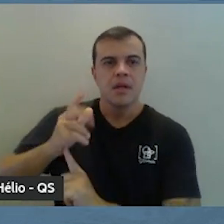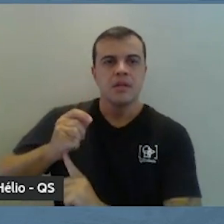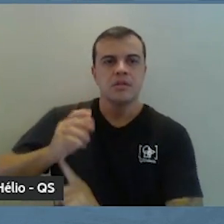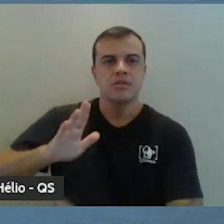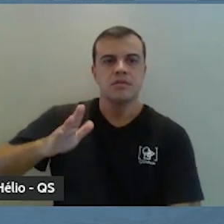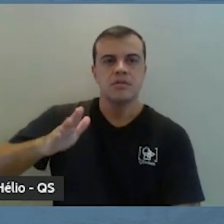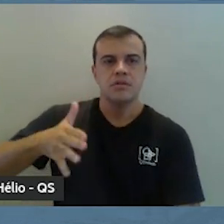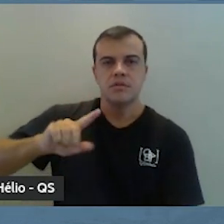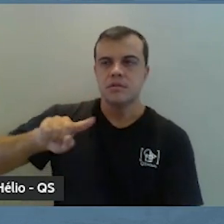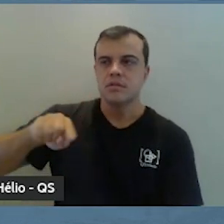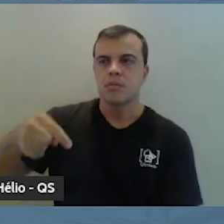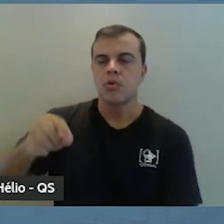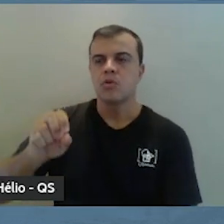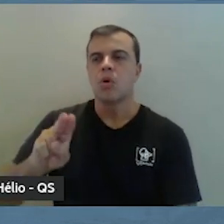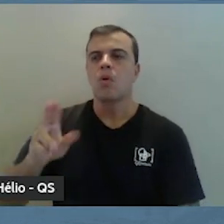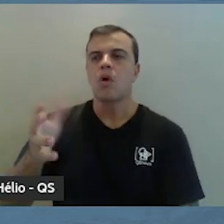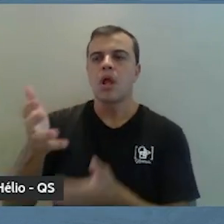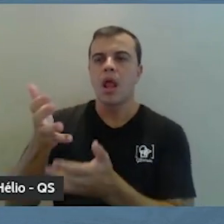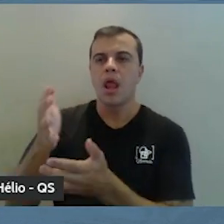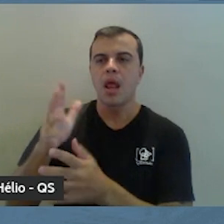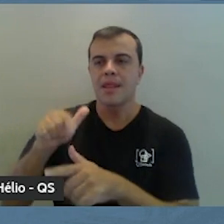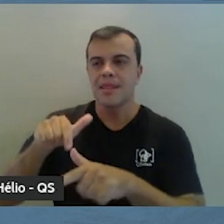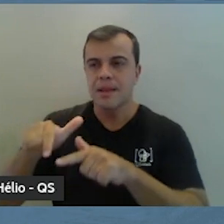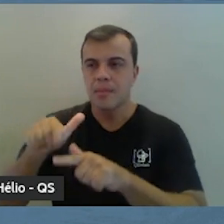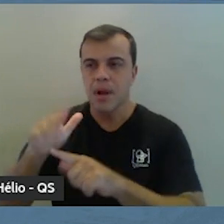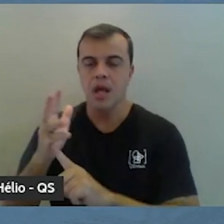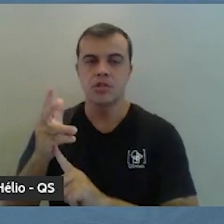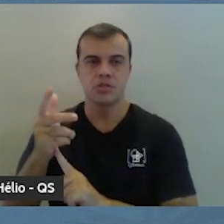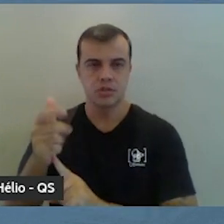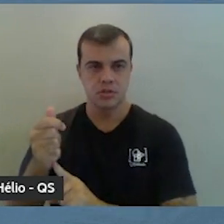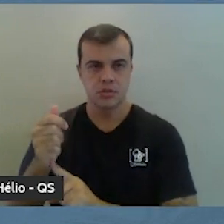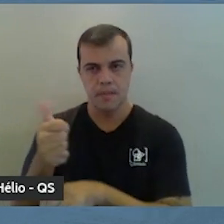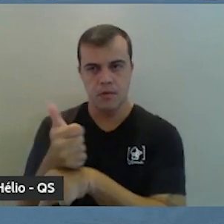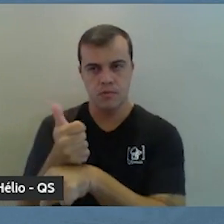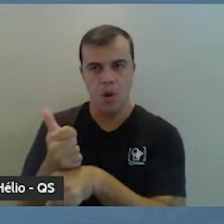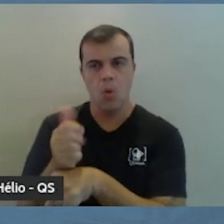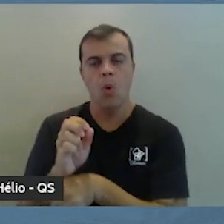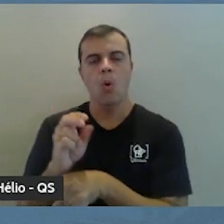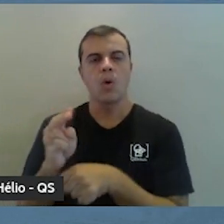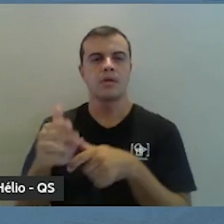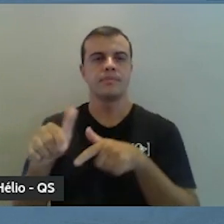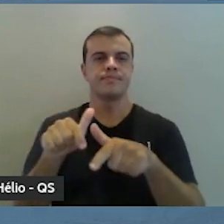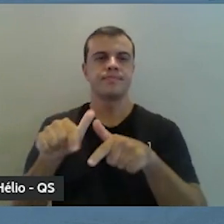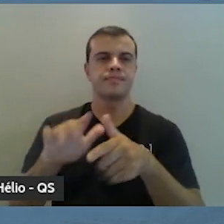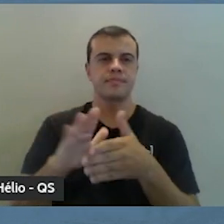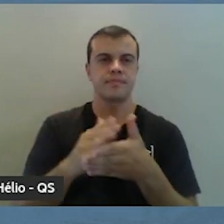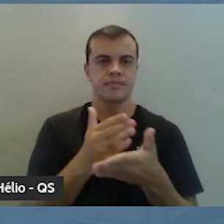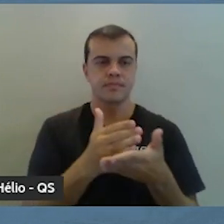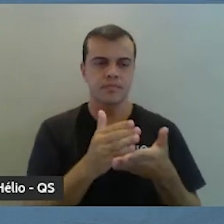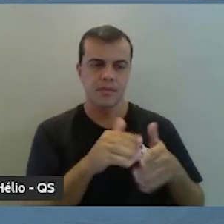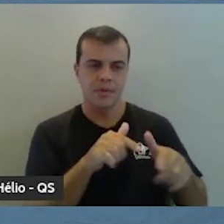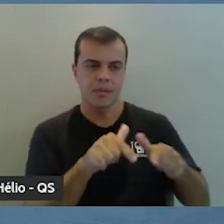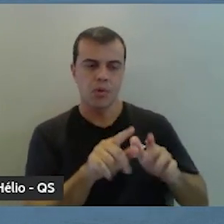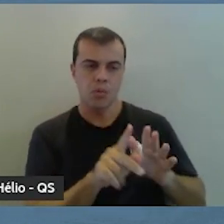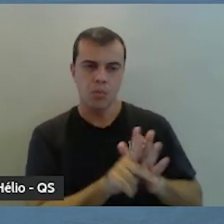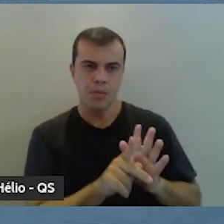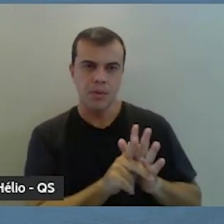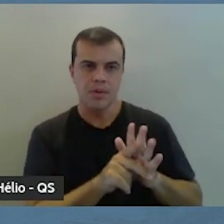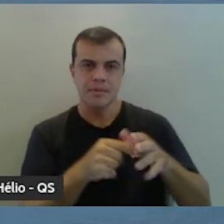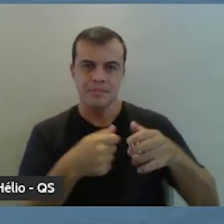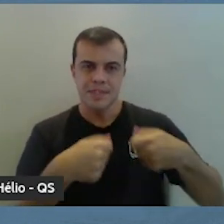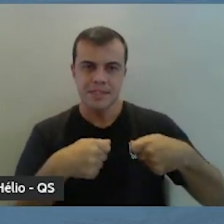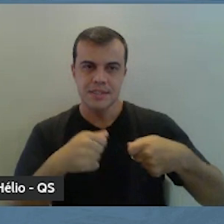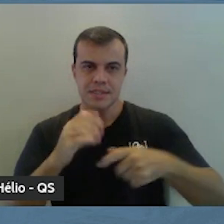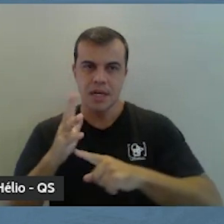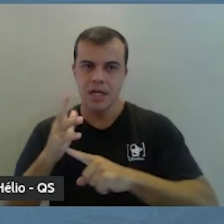você for ou querer ser artista ou querer trabalhar com algum ofício que as artes